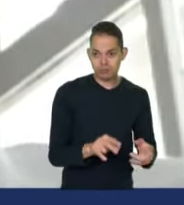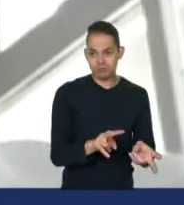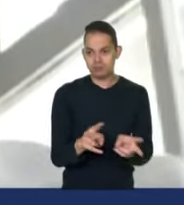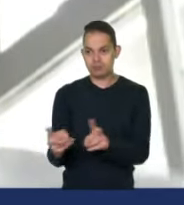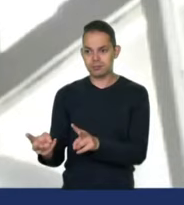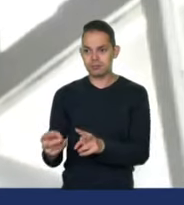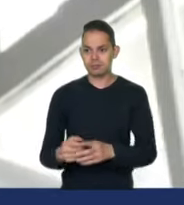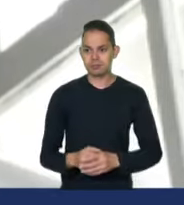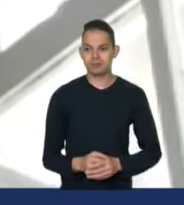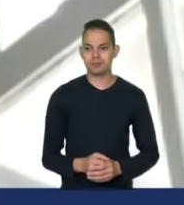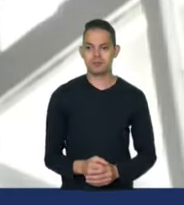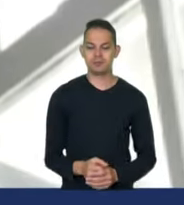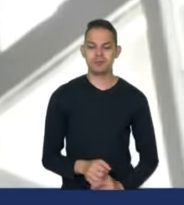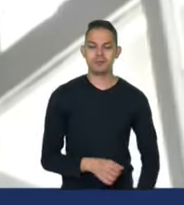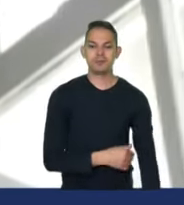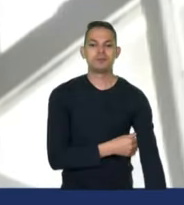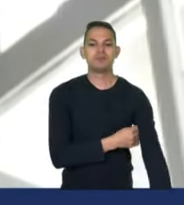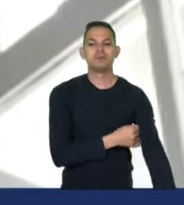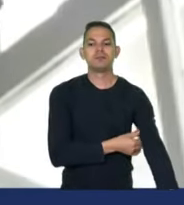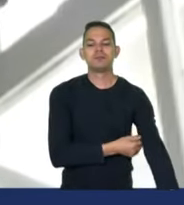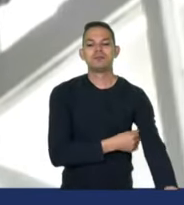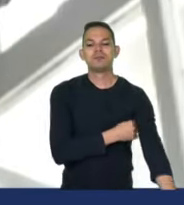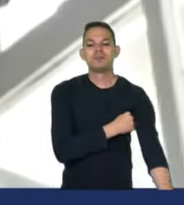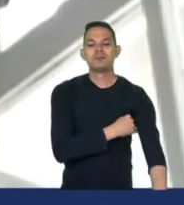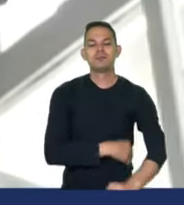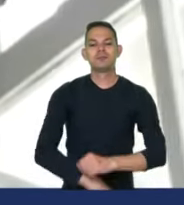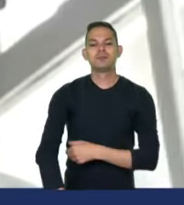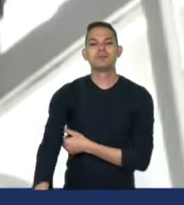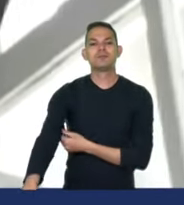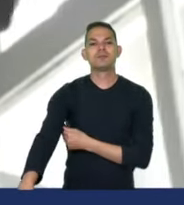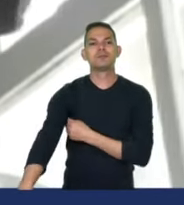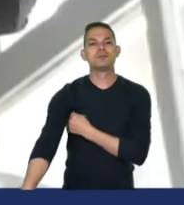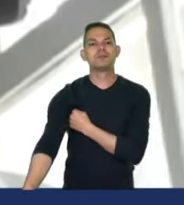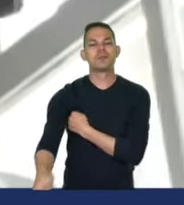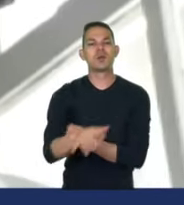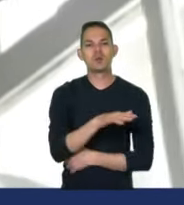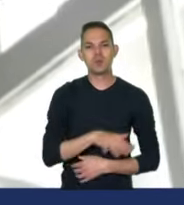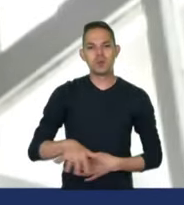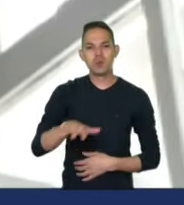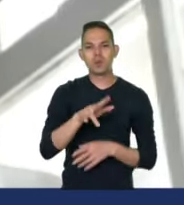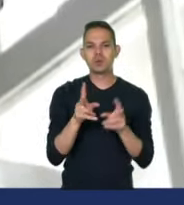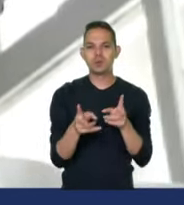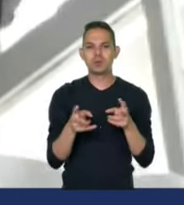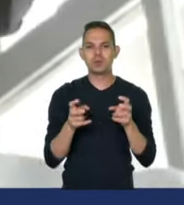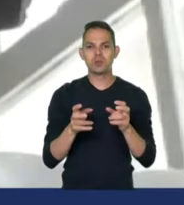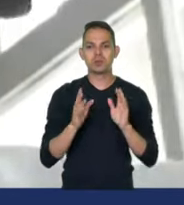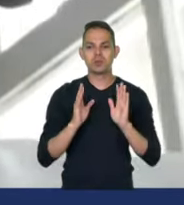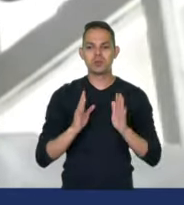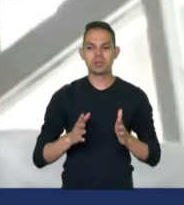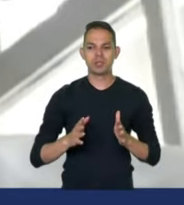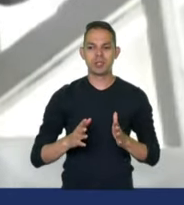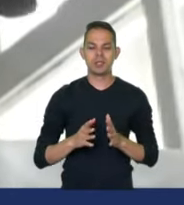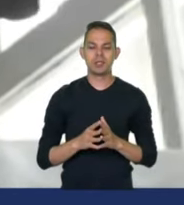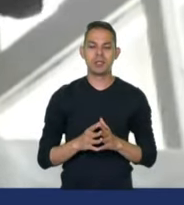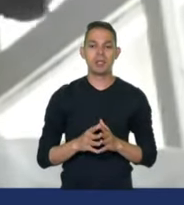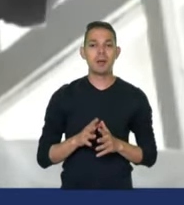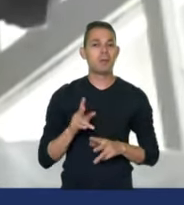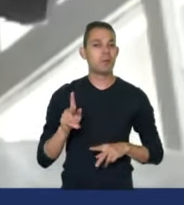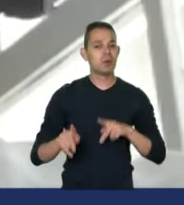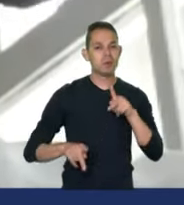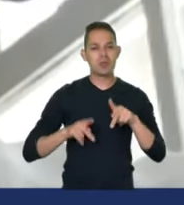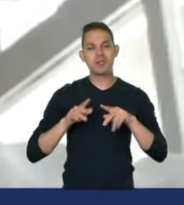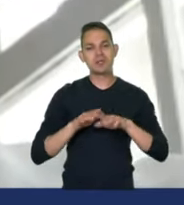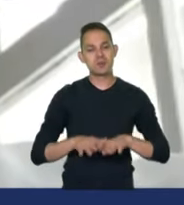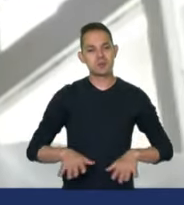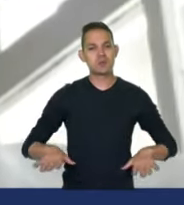E, assim, o que tem de mais concreto, eu acho que todo mundo observa, né, todo mundo que está aqui na plenária e toda a população